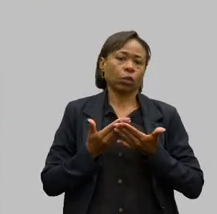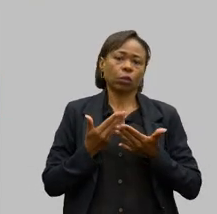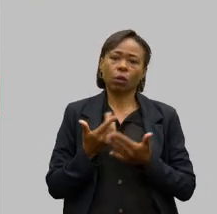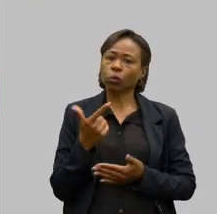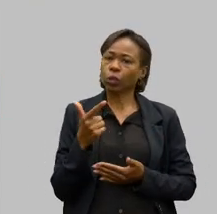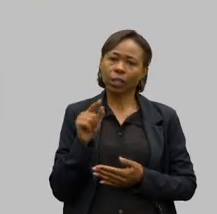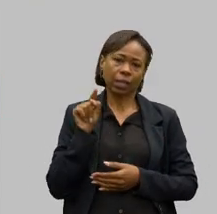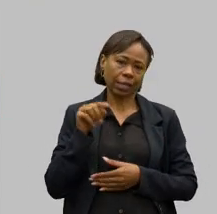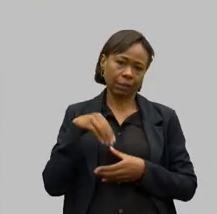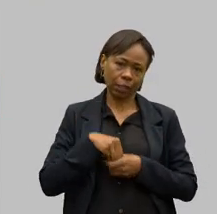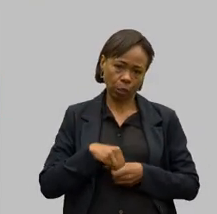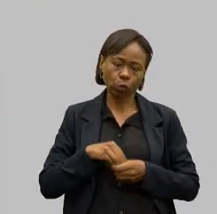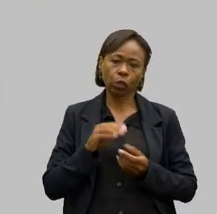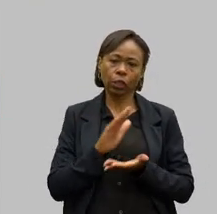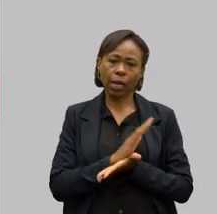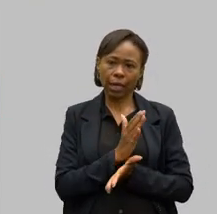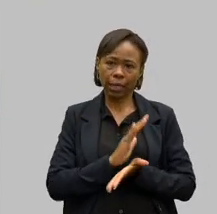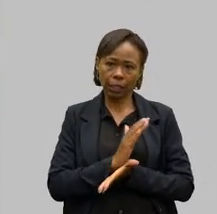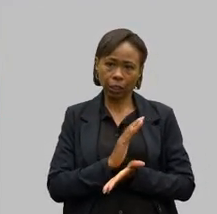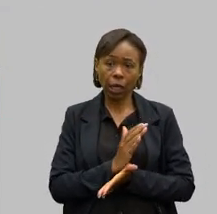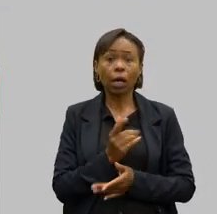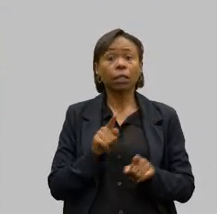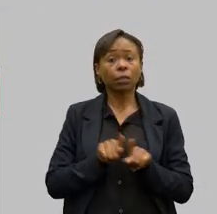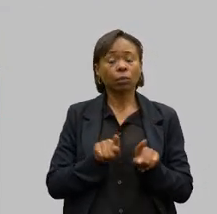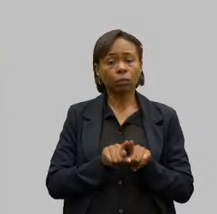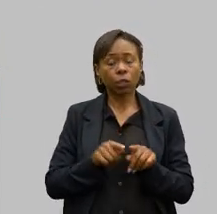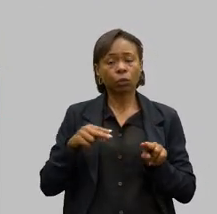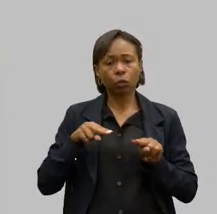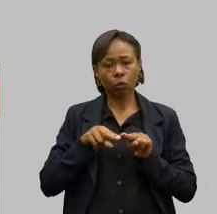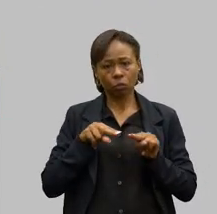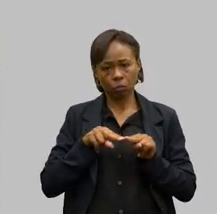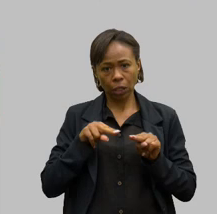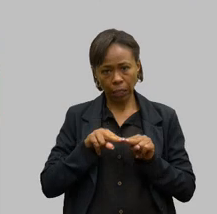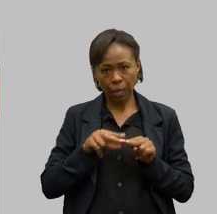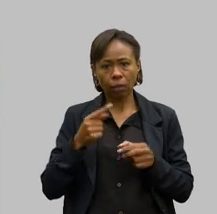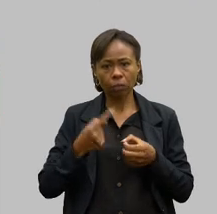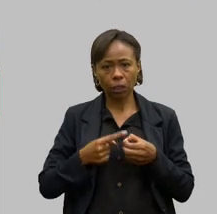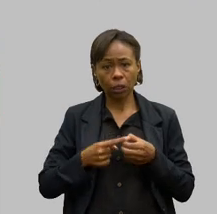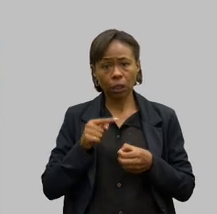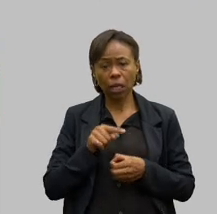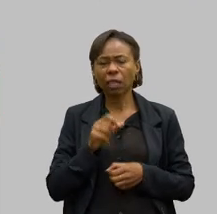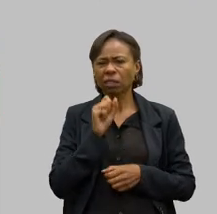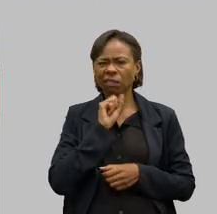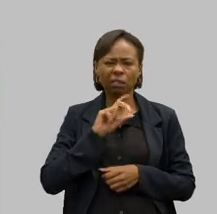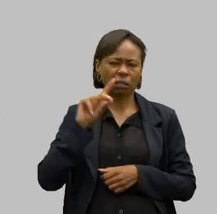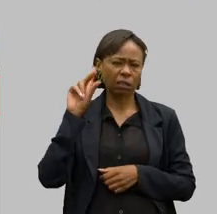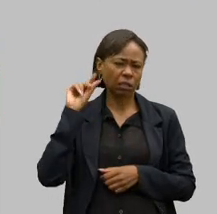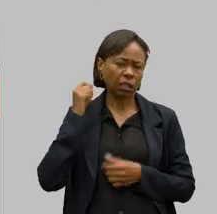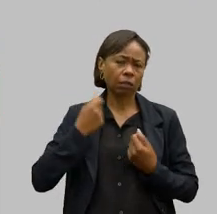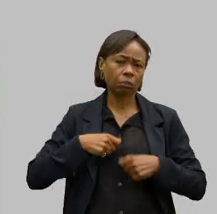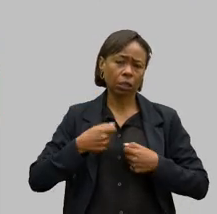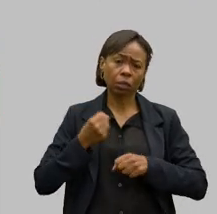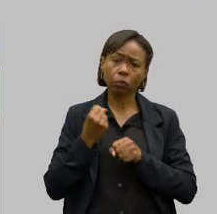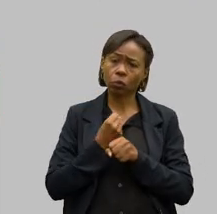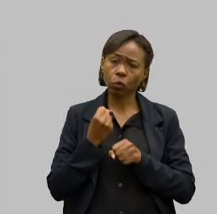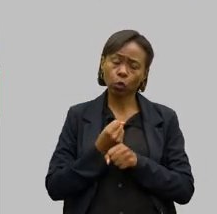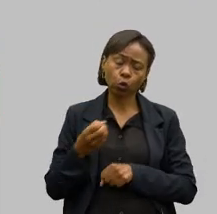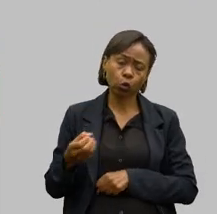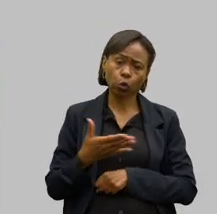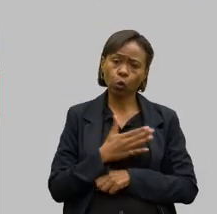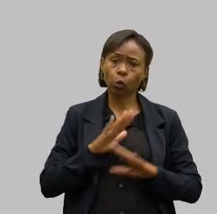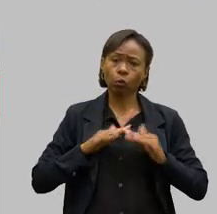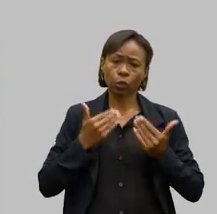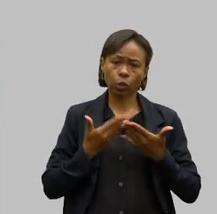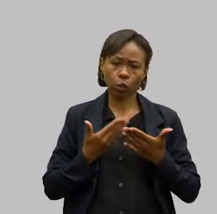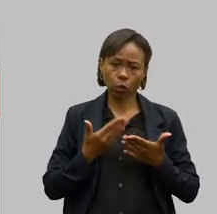Araxá. E, da mesma forma, Uberaba. Uberaba tem uma demanda antiga da construção de uma nova escola no bairro 2000.